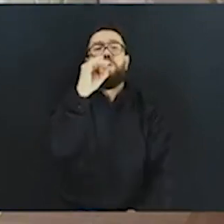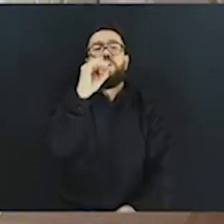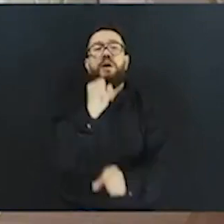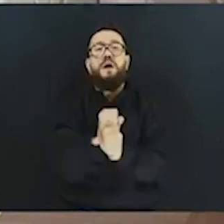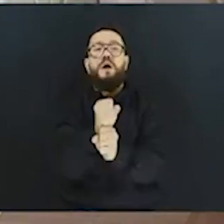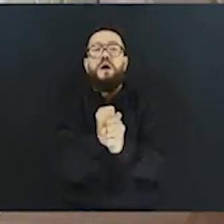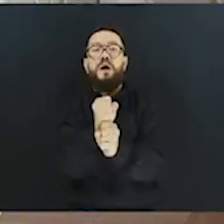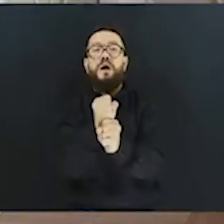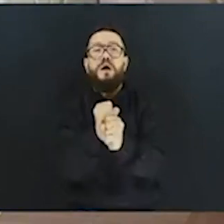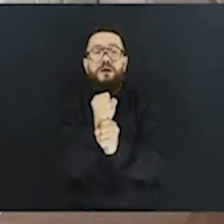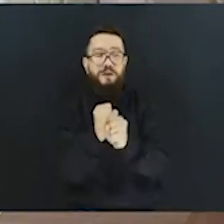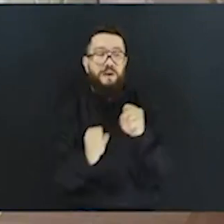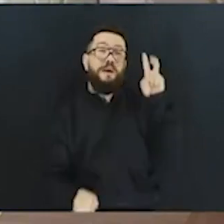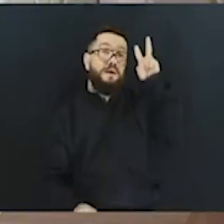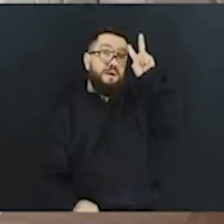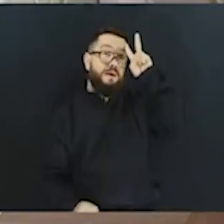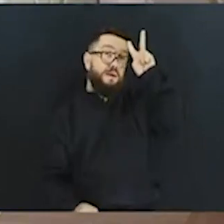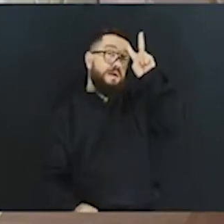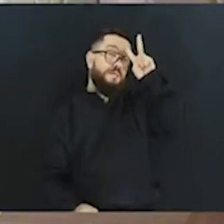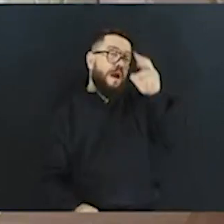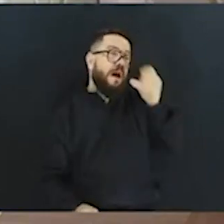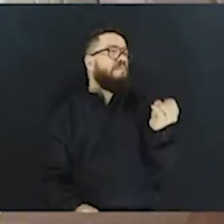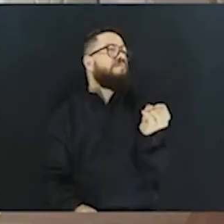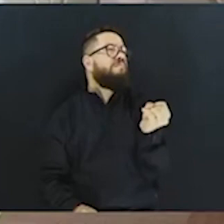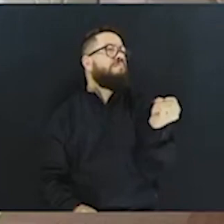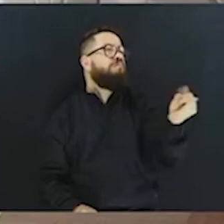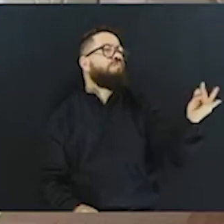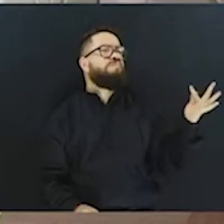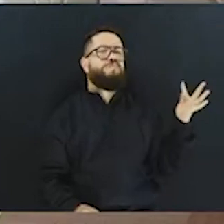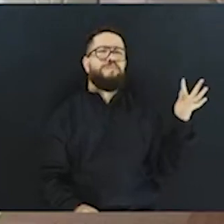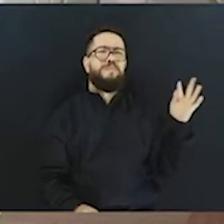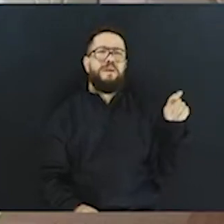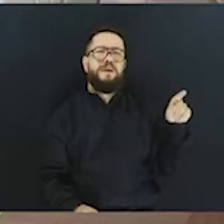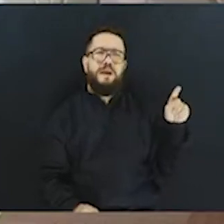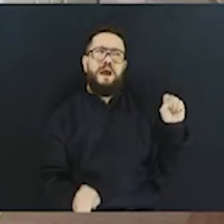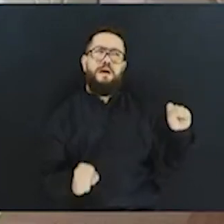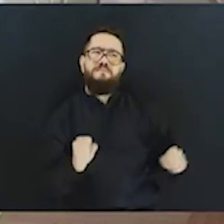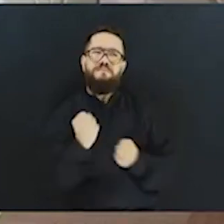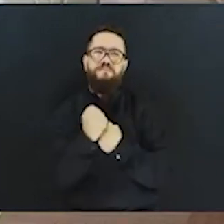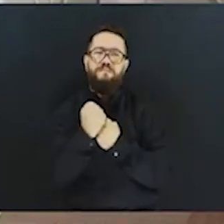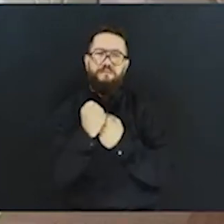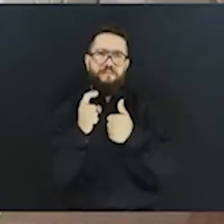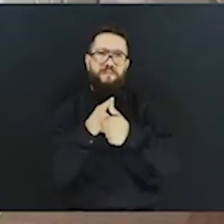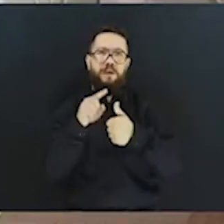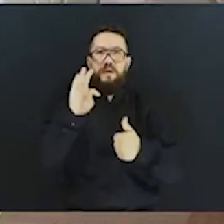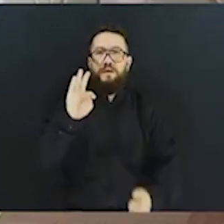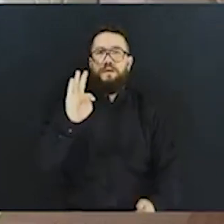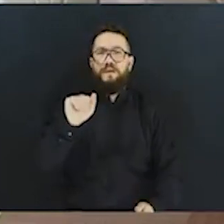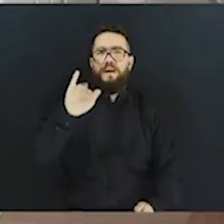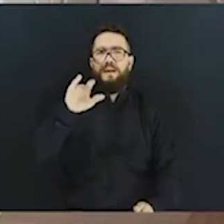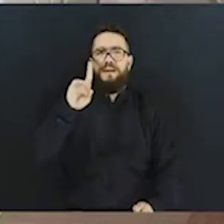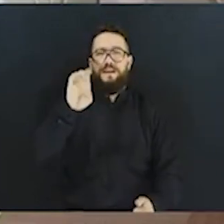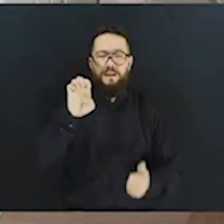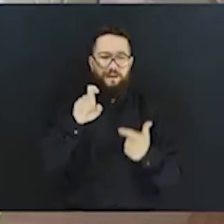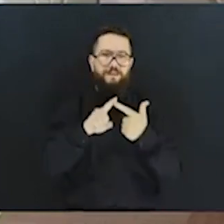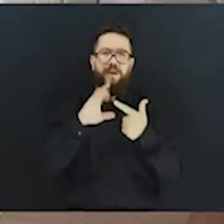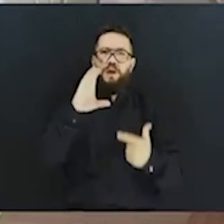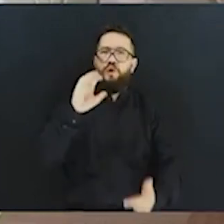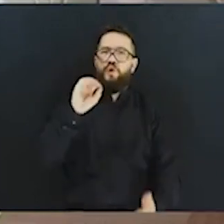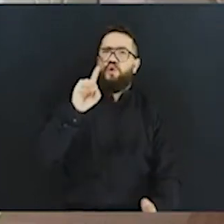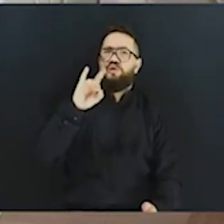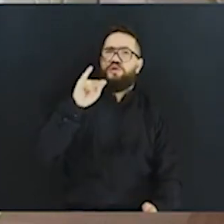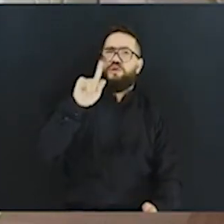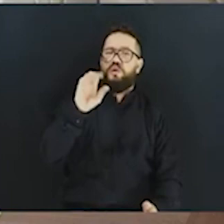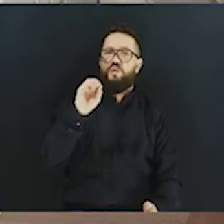pioneiros que nos trouxeram até aqui. Parabenizo e agradeço, então, ao Taíde, DJ 1, Código 13, MC Jack,